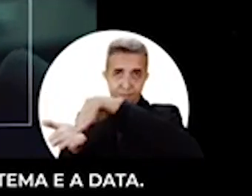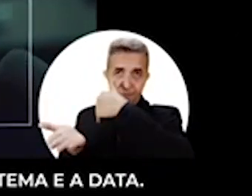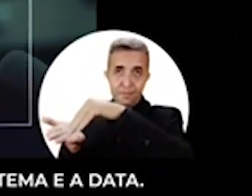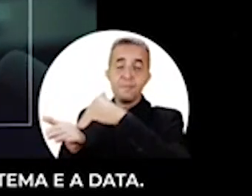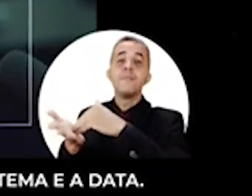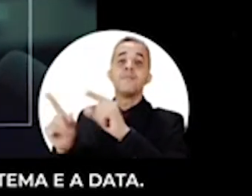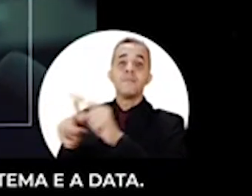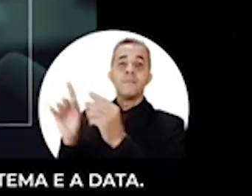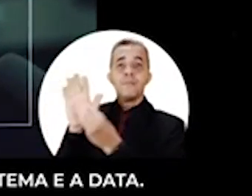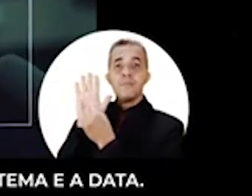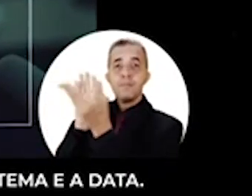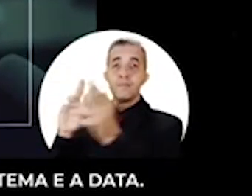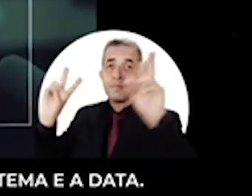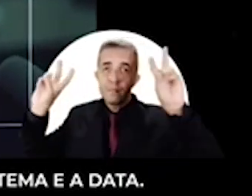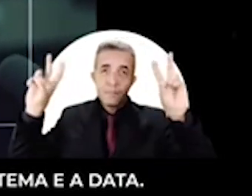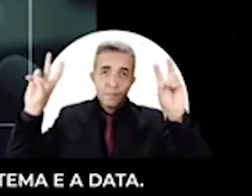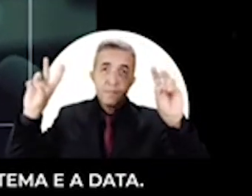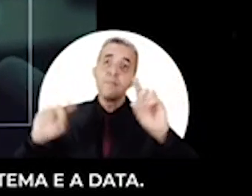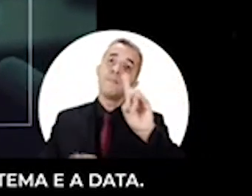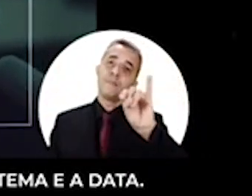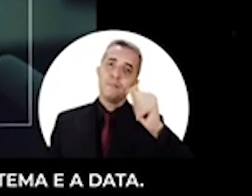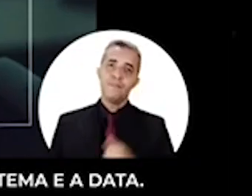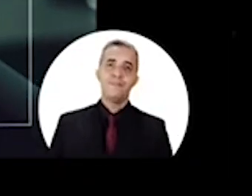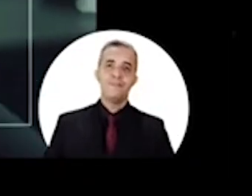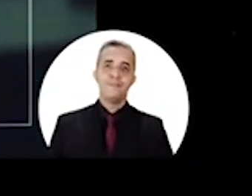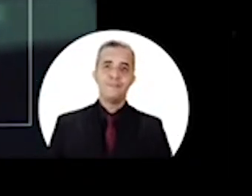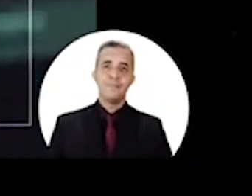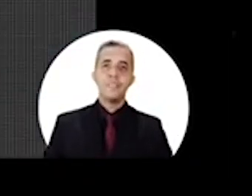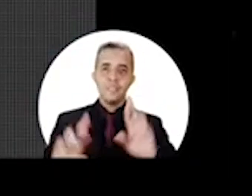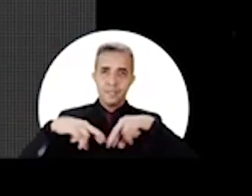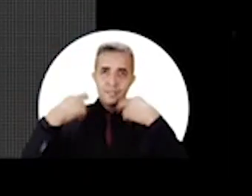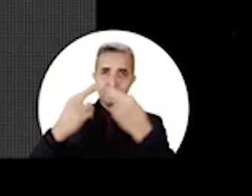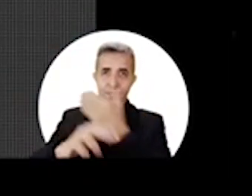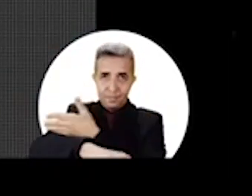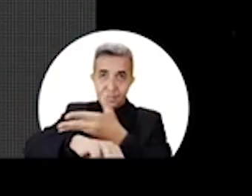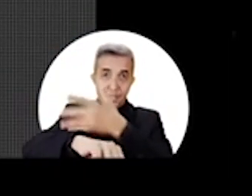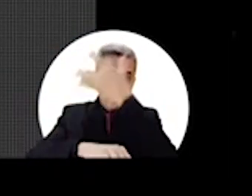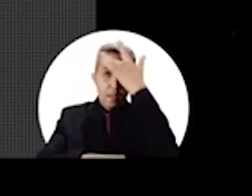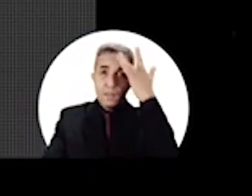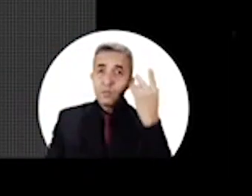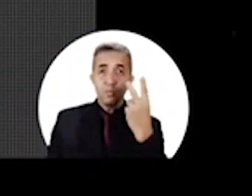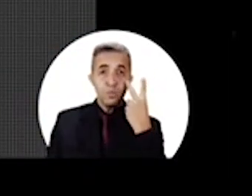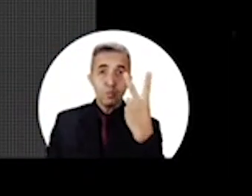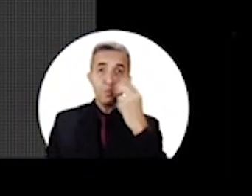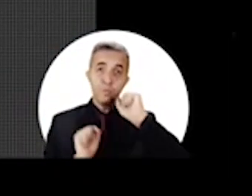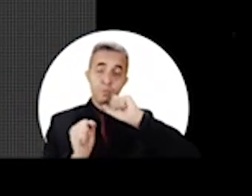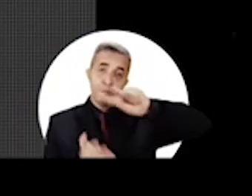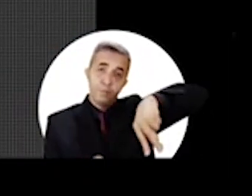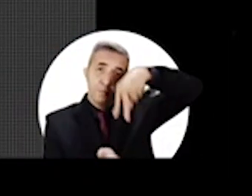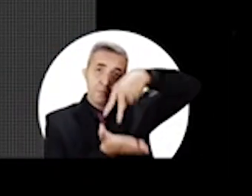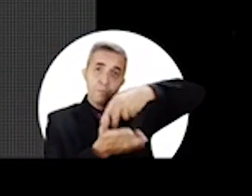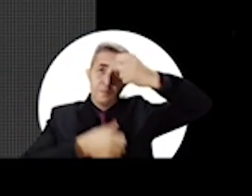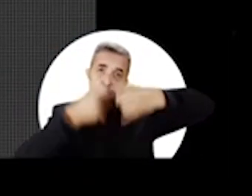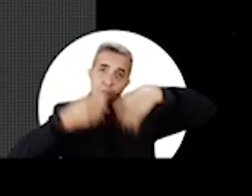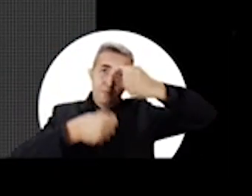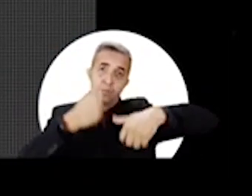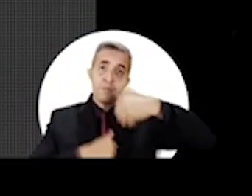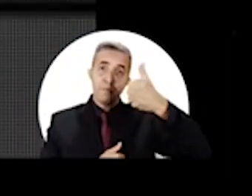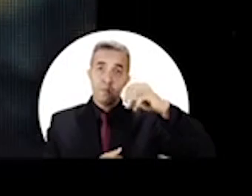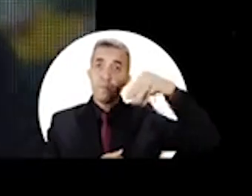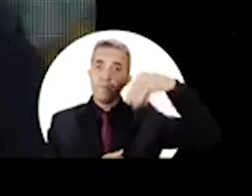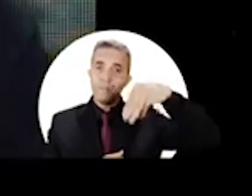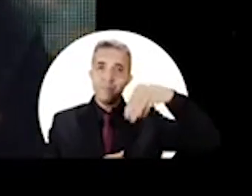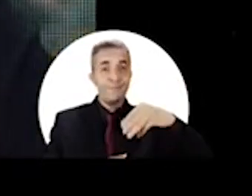da Casa de Leis e indicar tema e data. A cada sessão, 2 pessoas podem usar o tempo de até